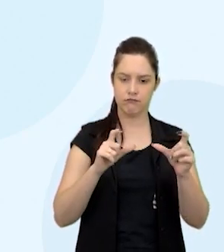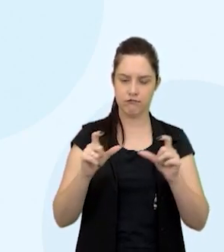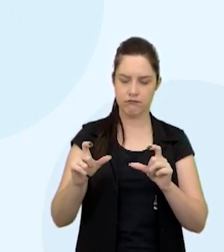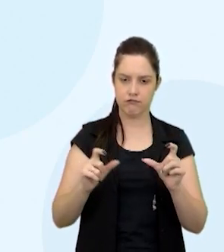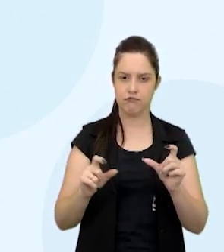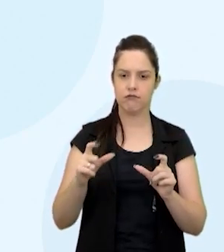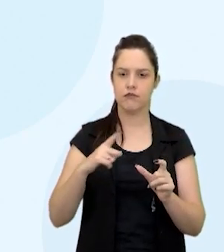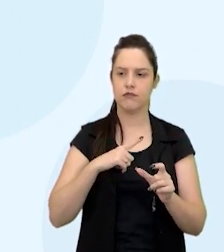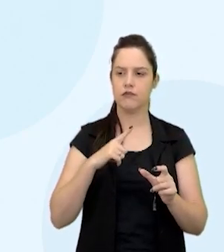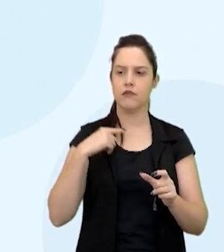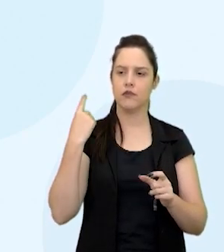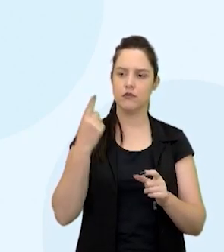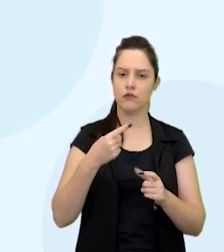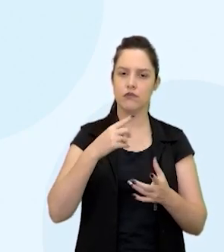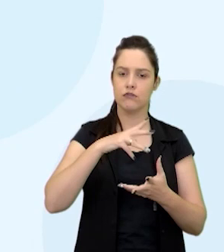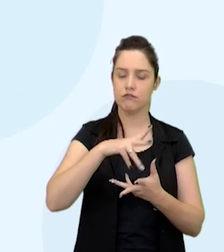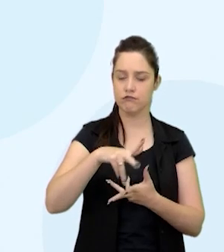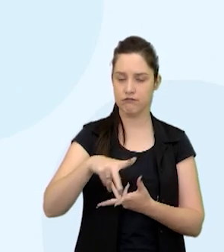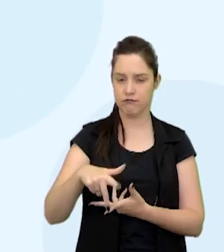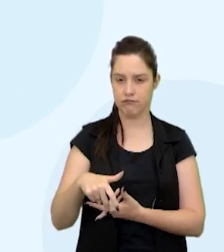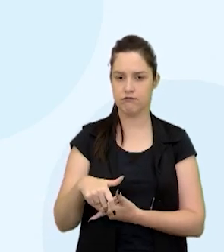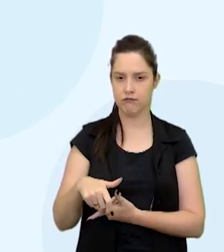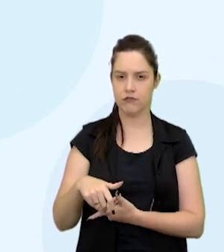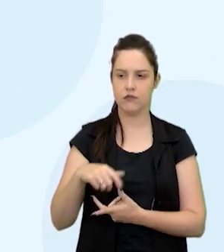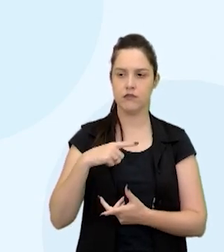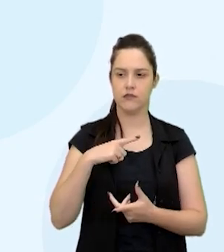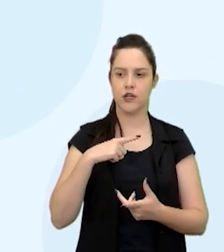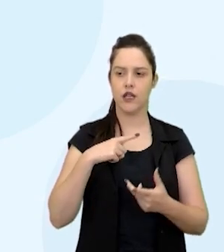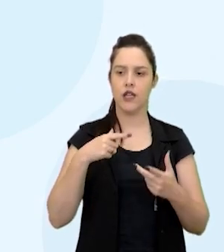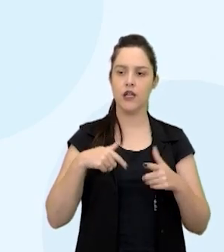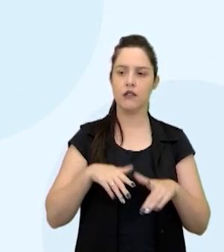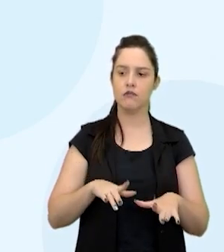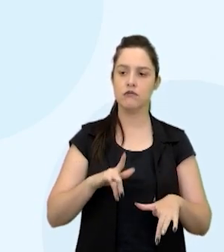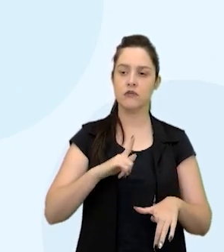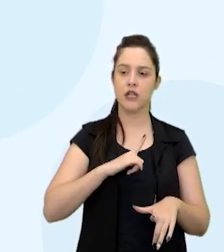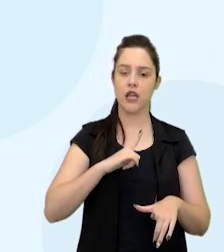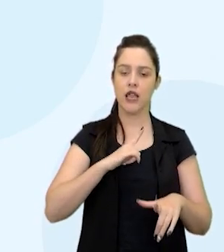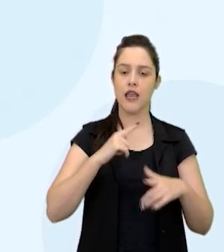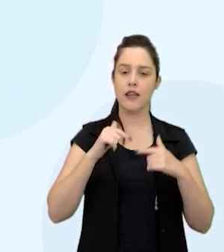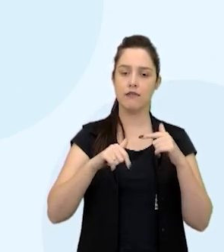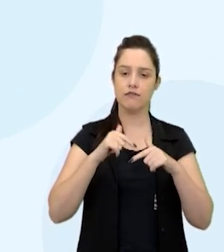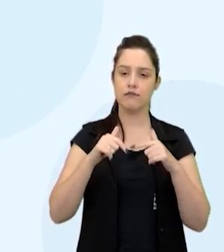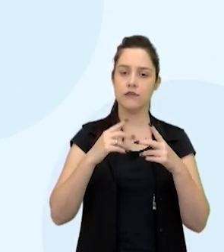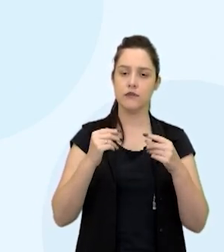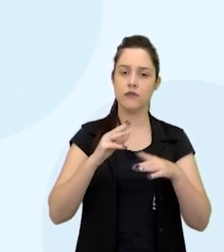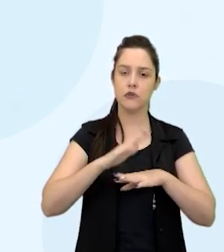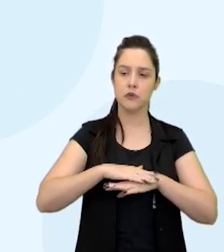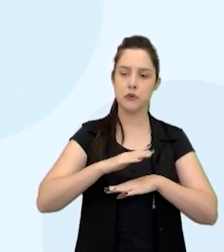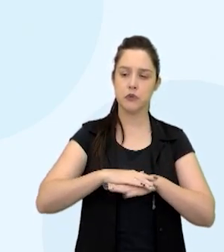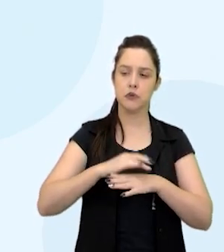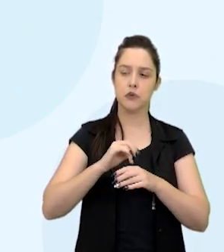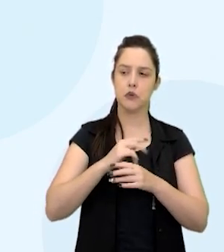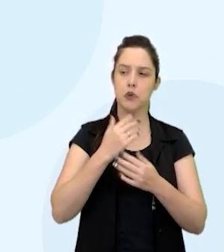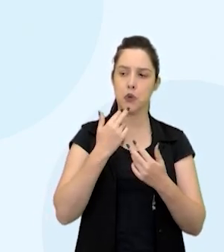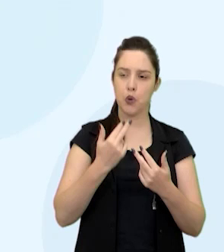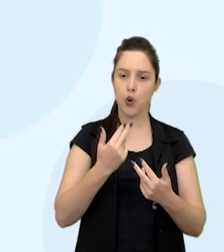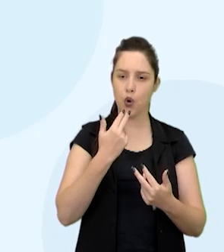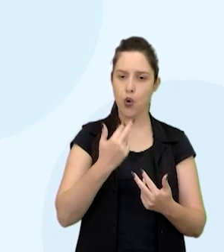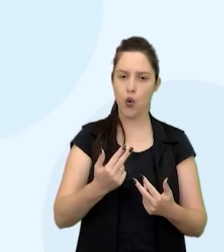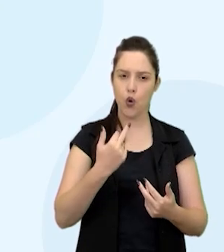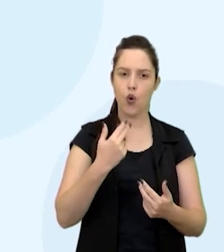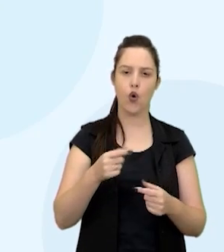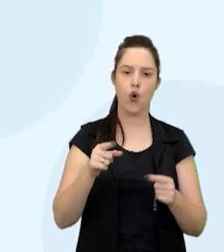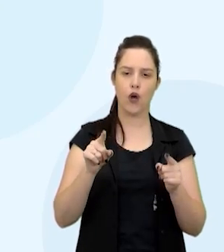nosso universo, porém ele também trabalha muito a sua própria técnica, as cores, a perspectiva,